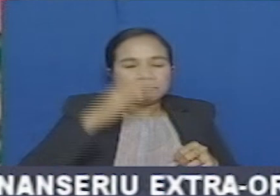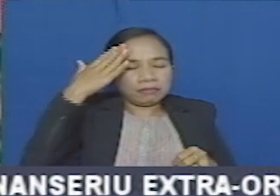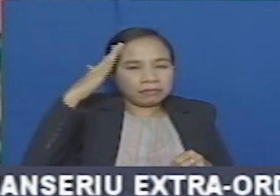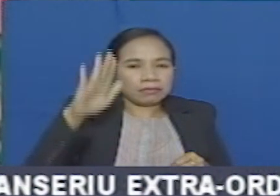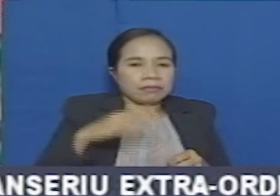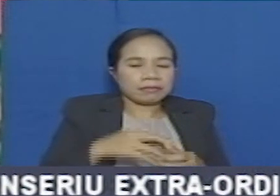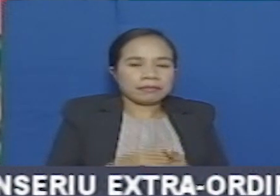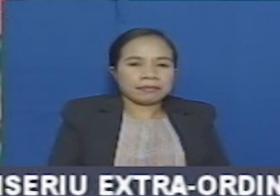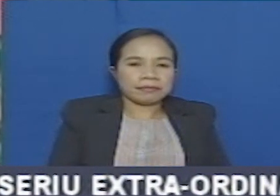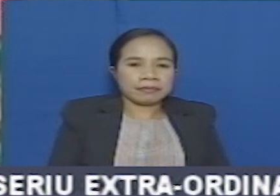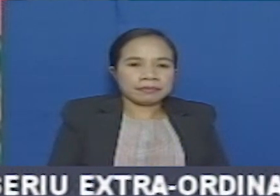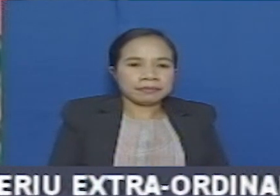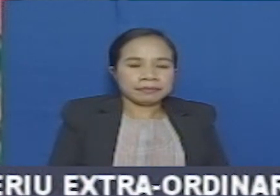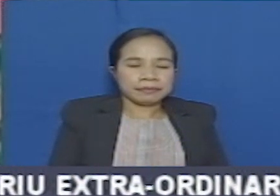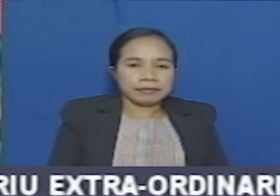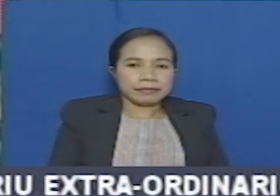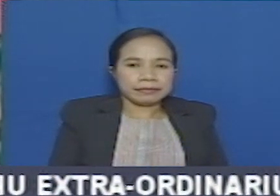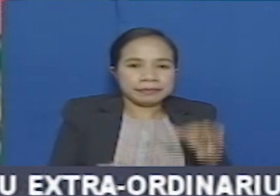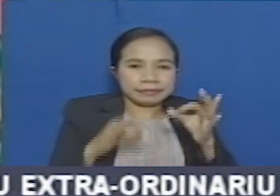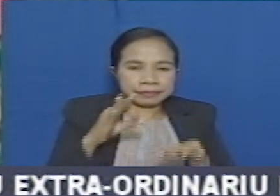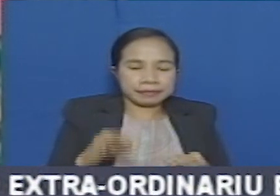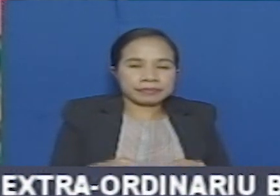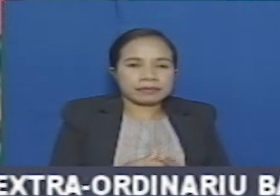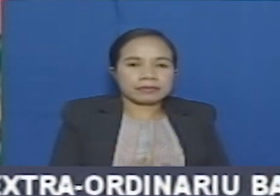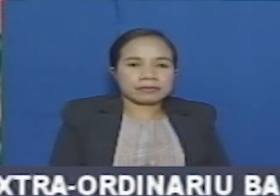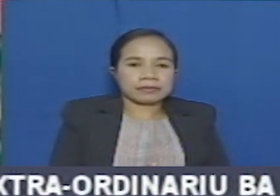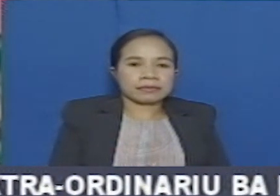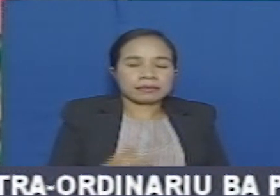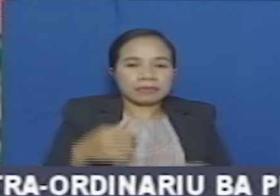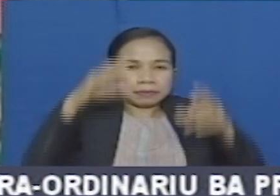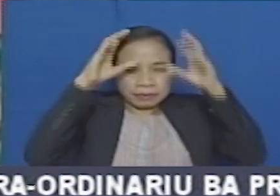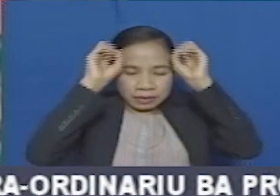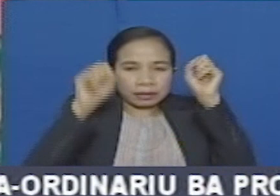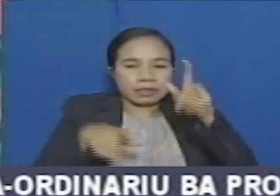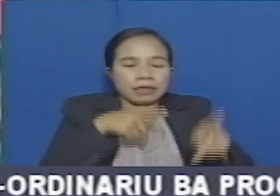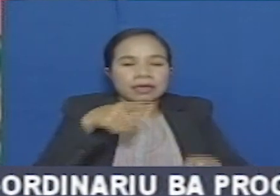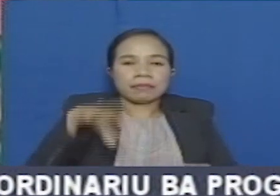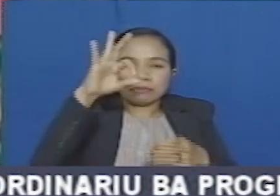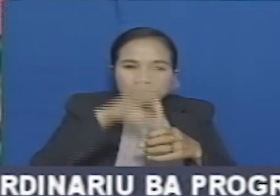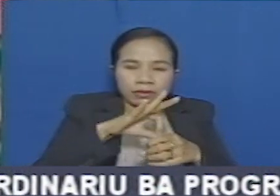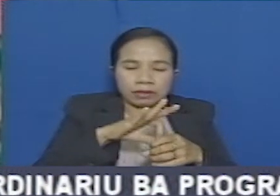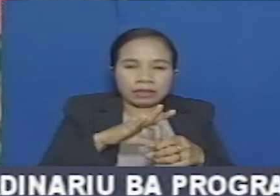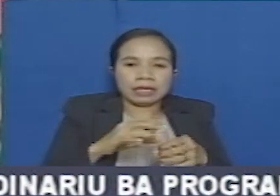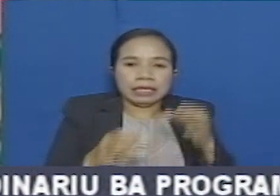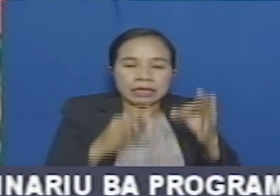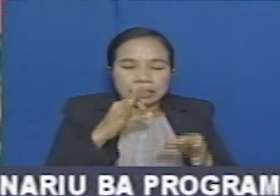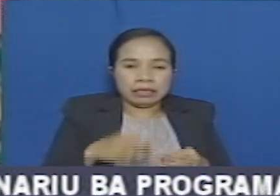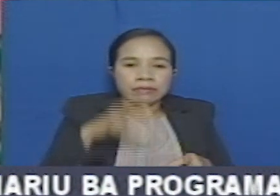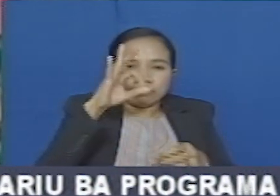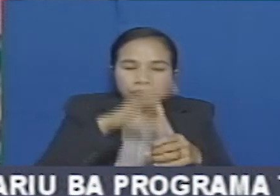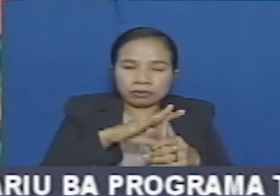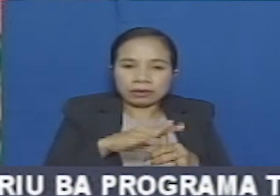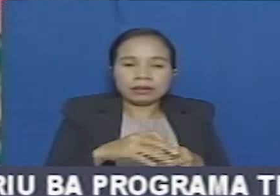nem. Quando está candidato para presidente, é uma vota, galera. É uma vota, por exemplo, cada votante né, tem